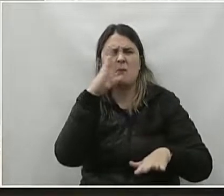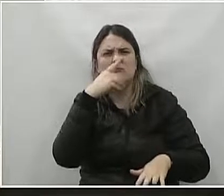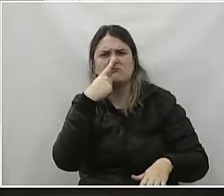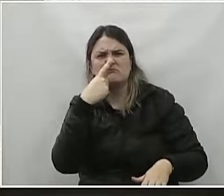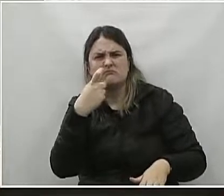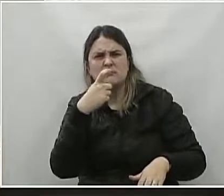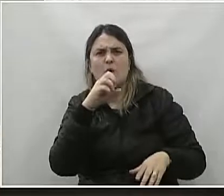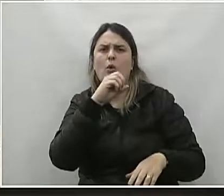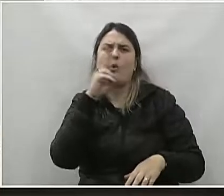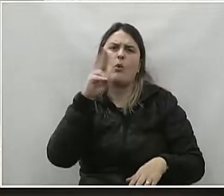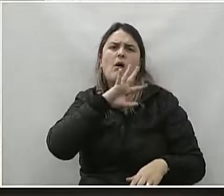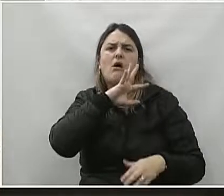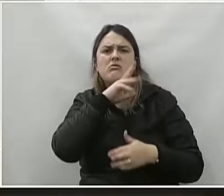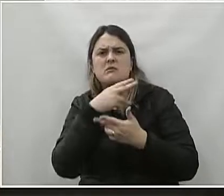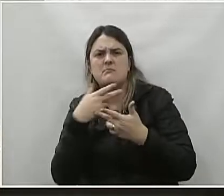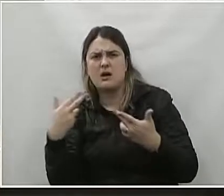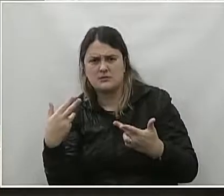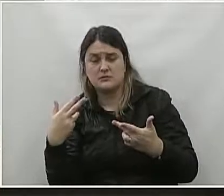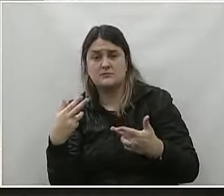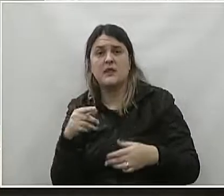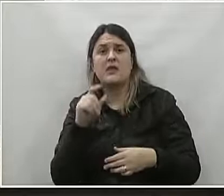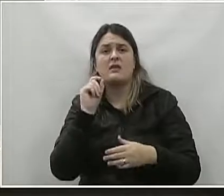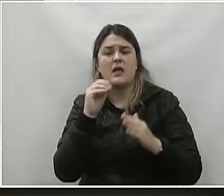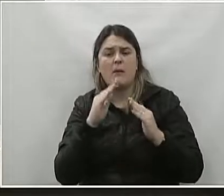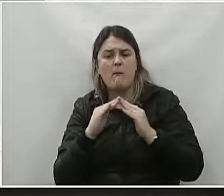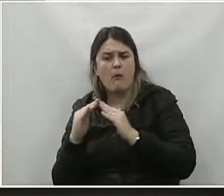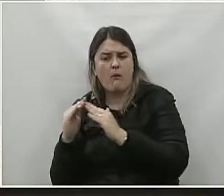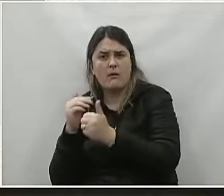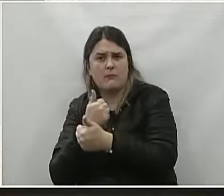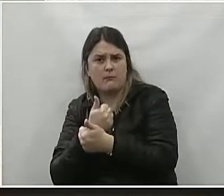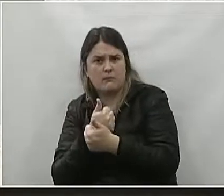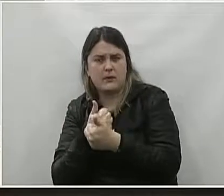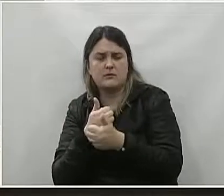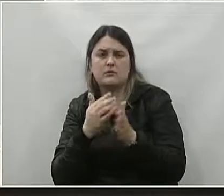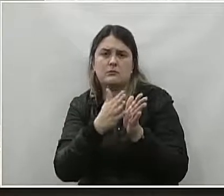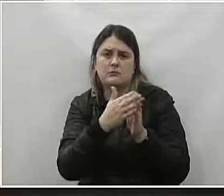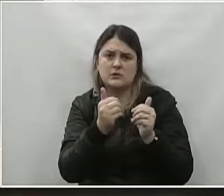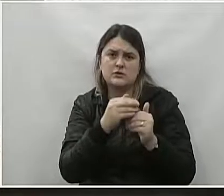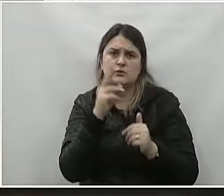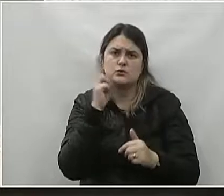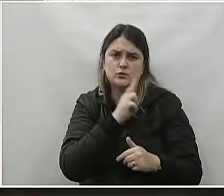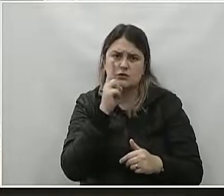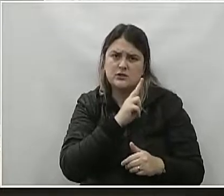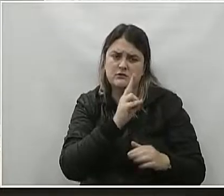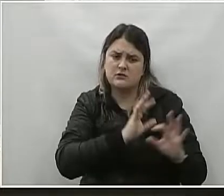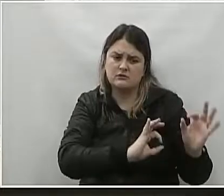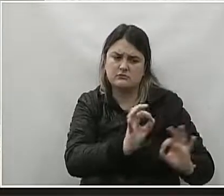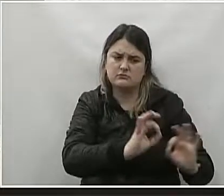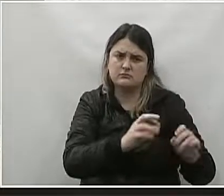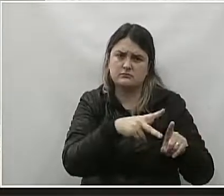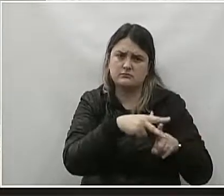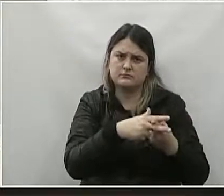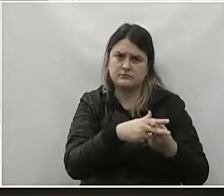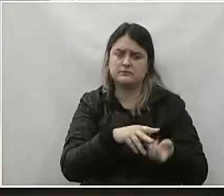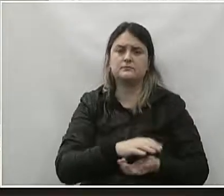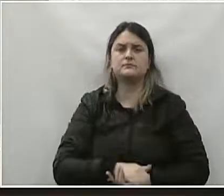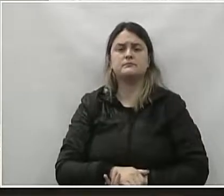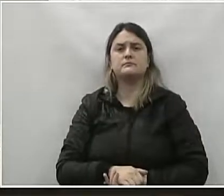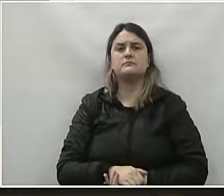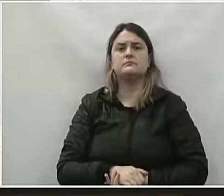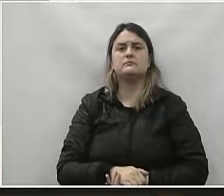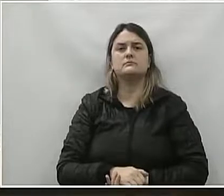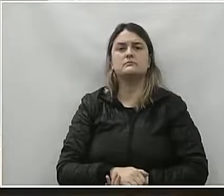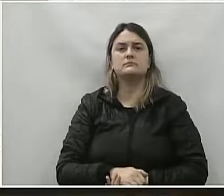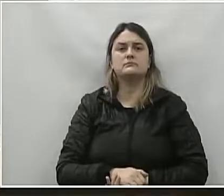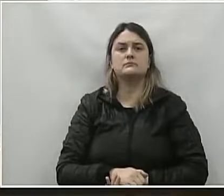todo tipo de animais. A população que mora nessa região pede para que as medidas cabíveis sejam tomadas o mais